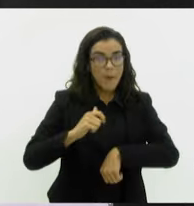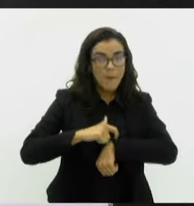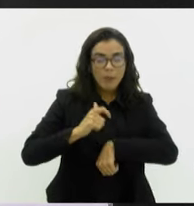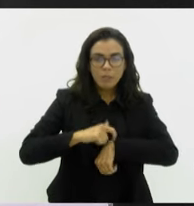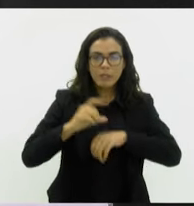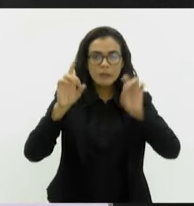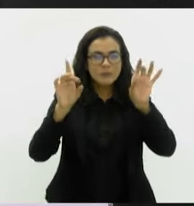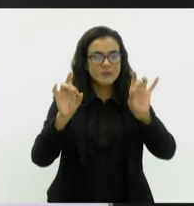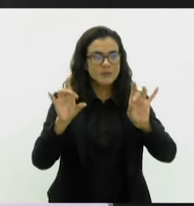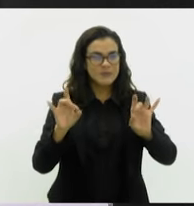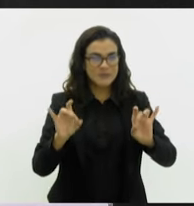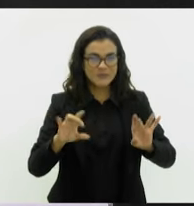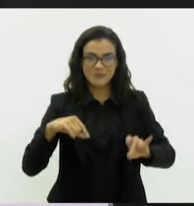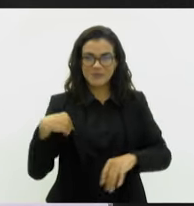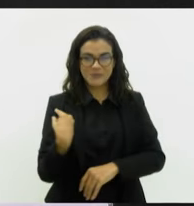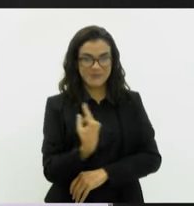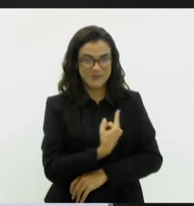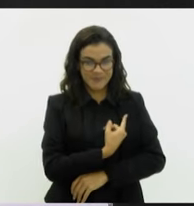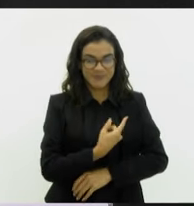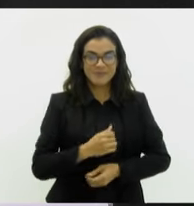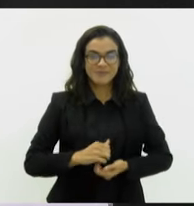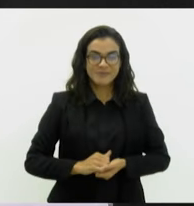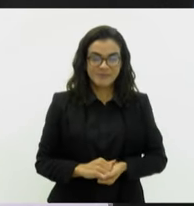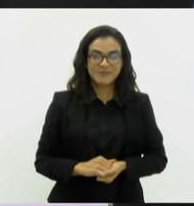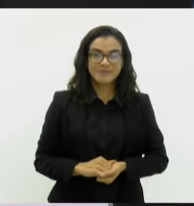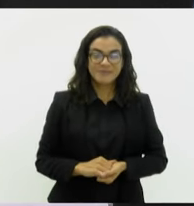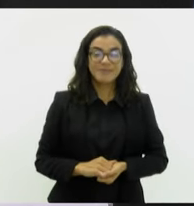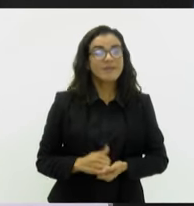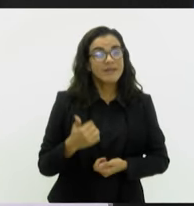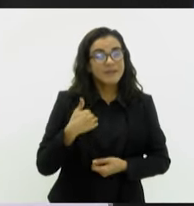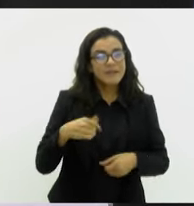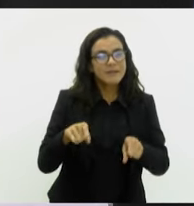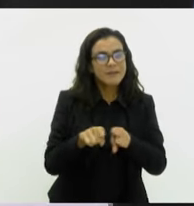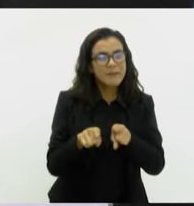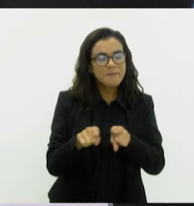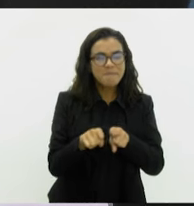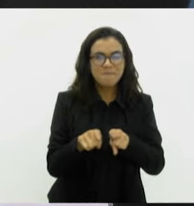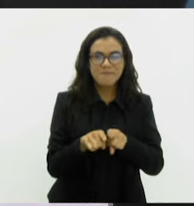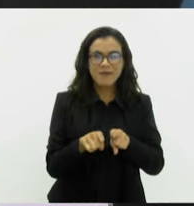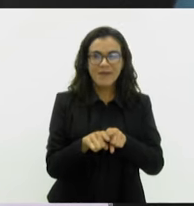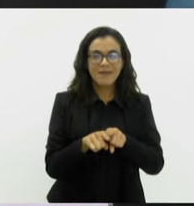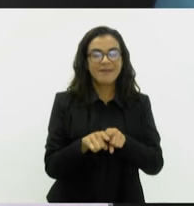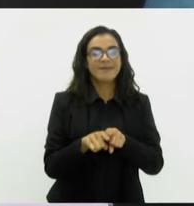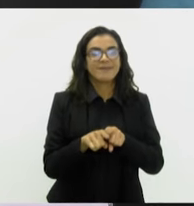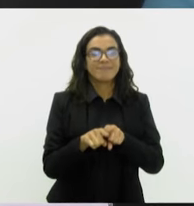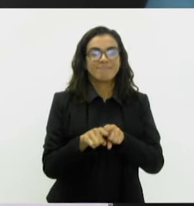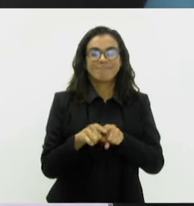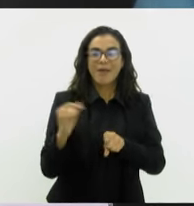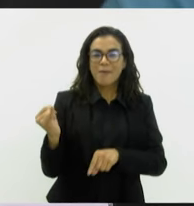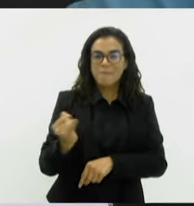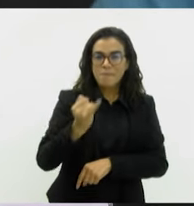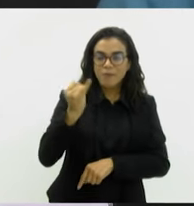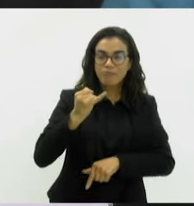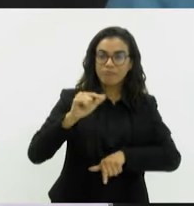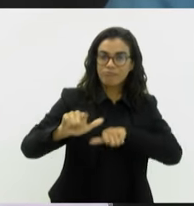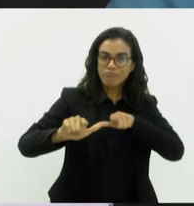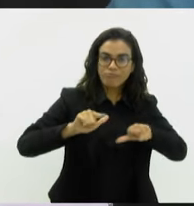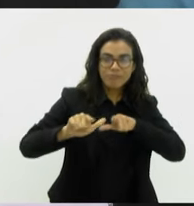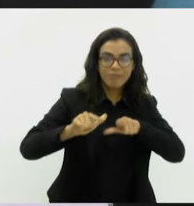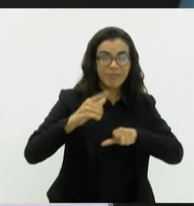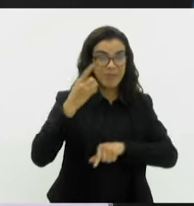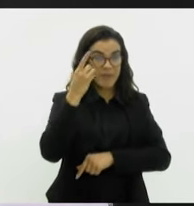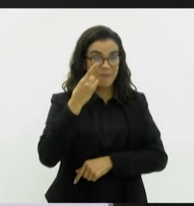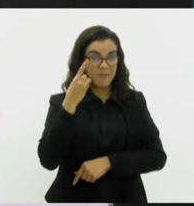especial para todos nós e e eu faço questão de aqui dar relevância a esse trabalho que a deputada